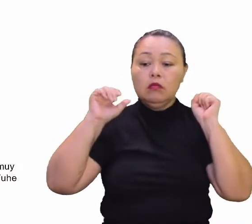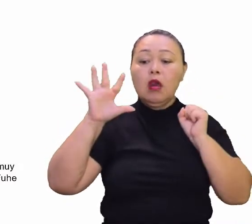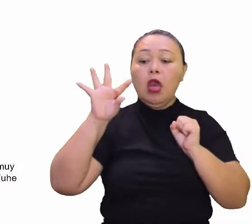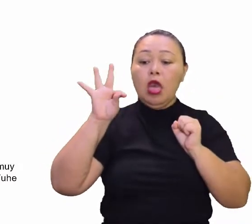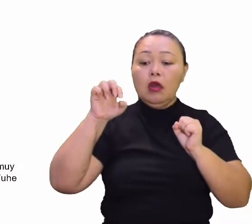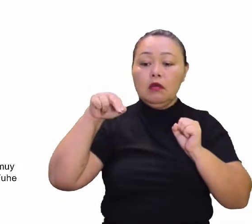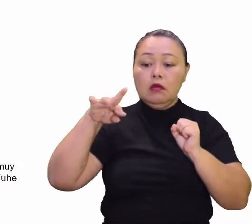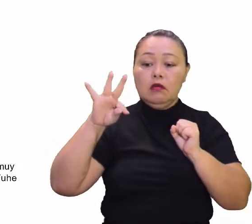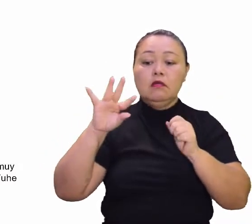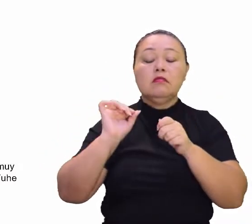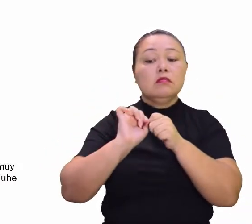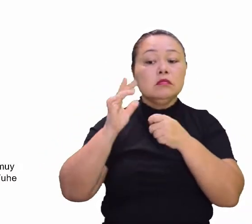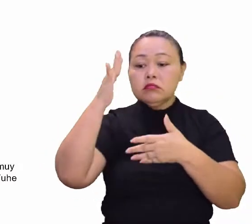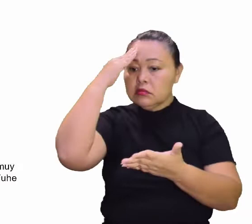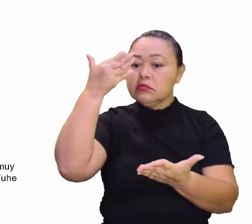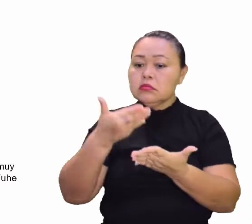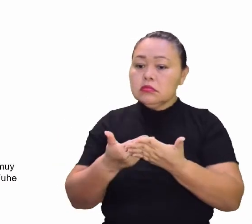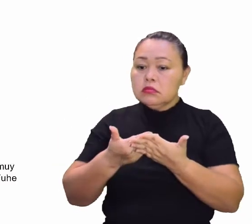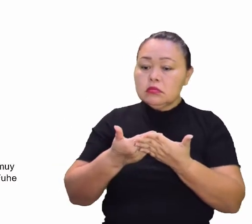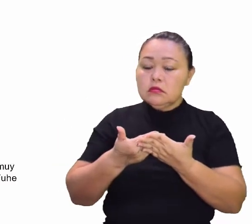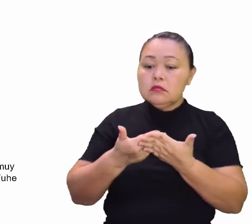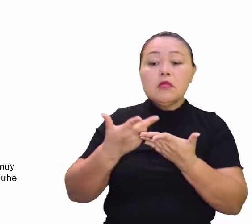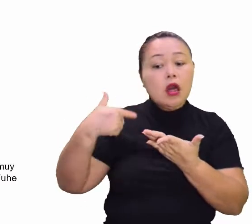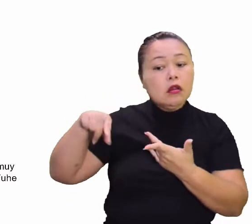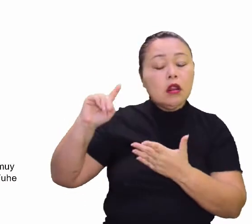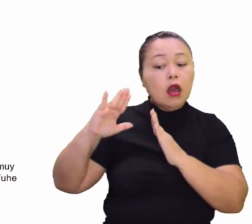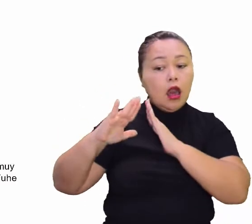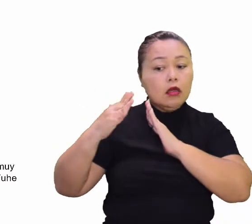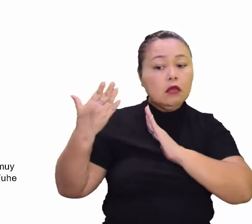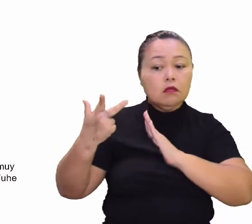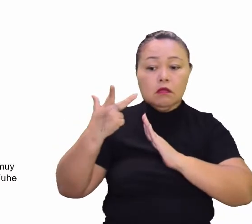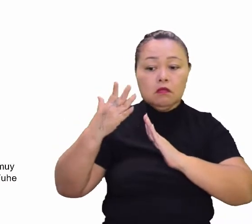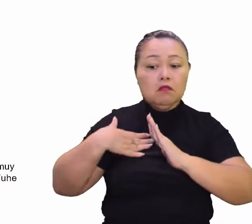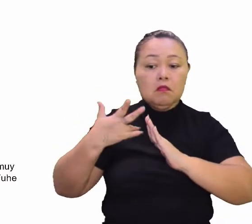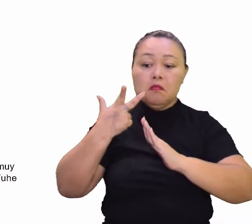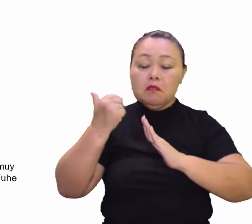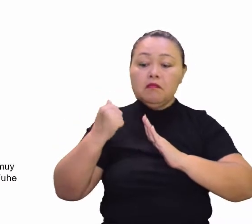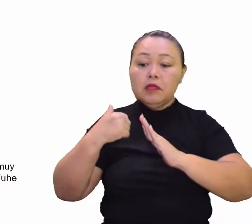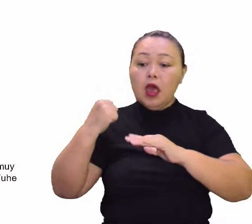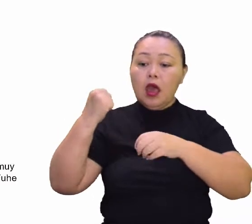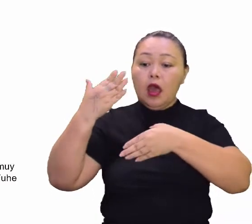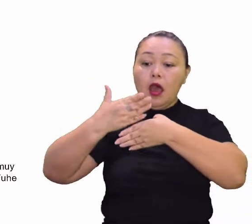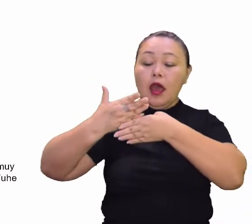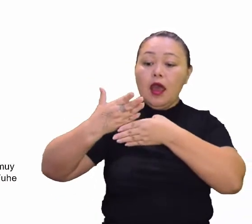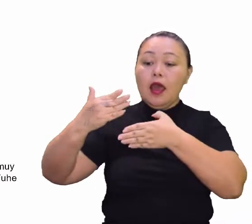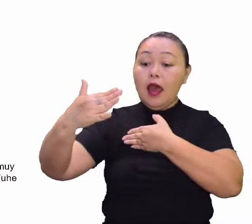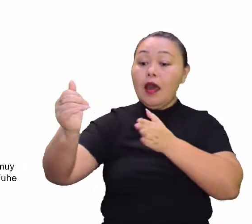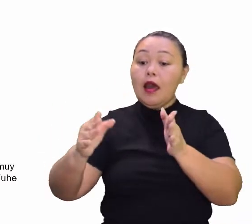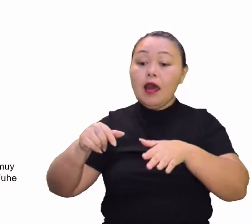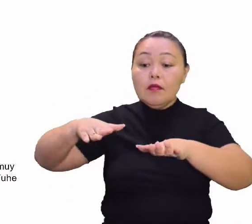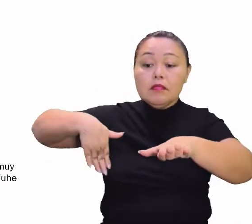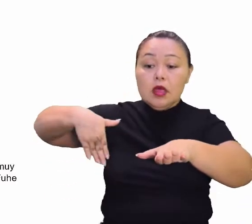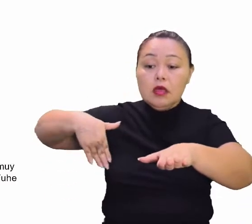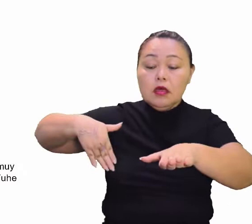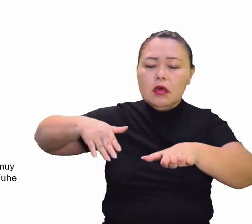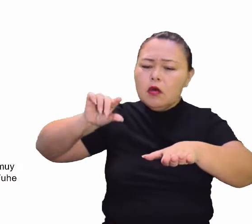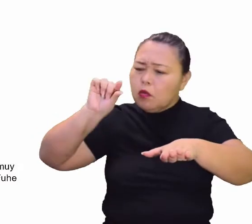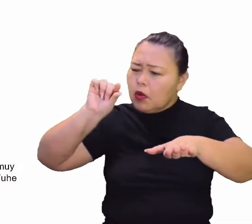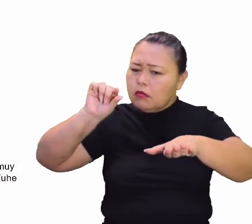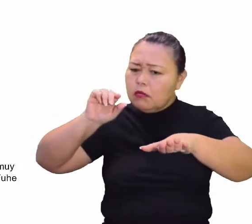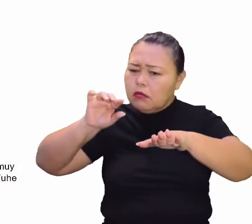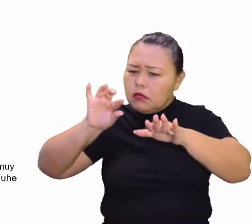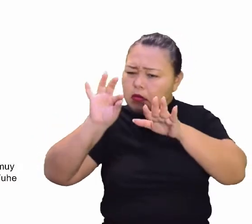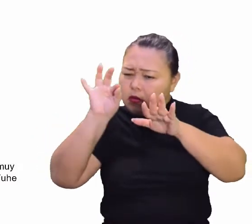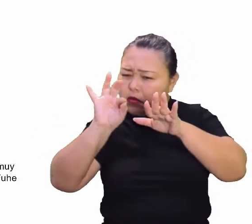Tu acredita, Rogério, que lá na casa do meu pai rachou a piscina? Bem pouquinho,